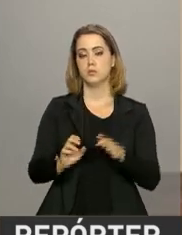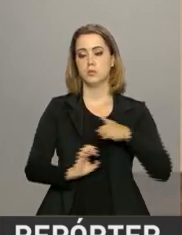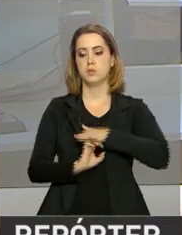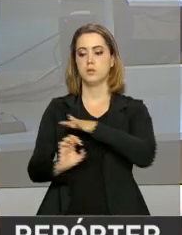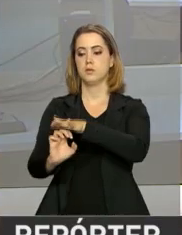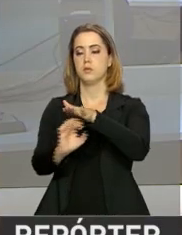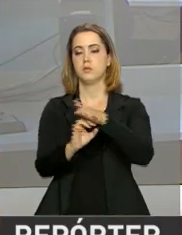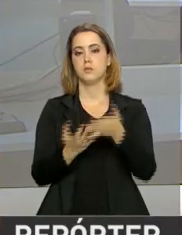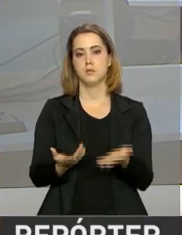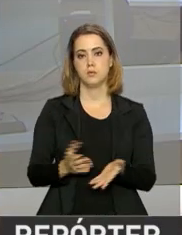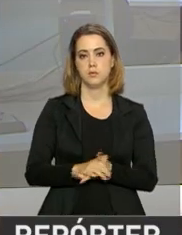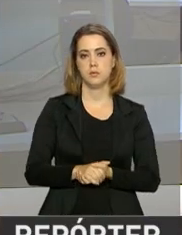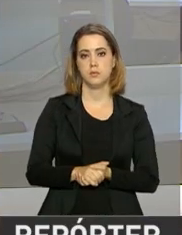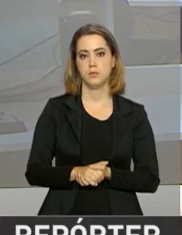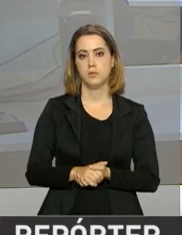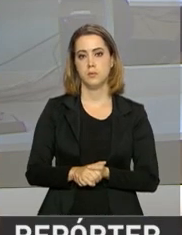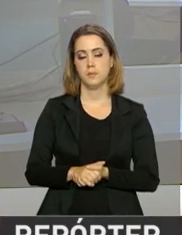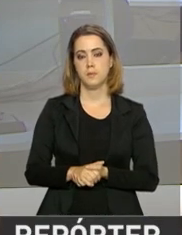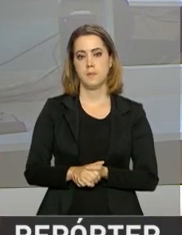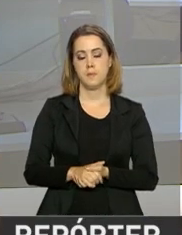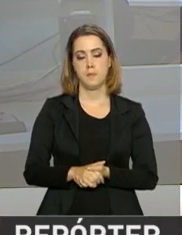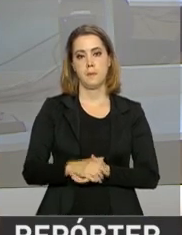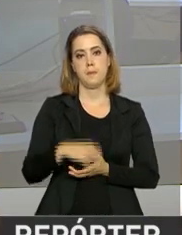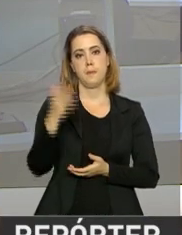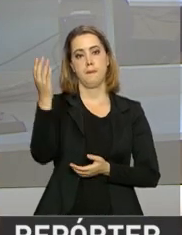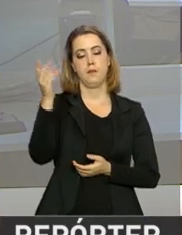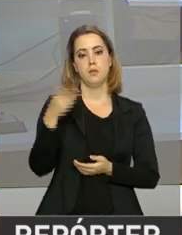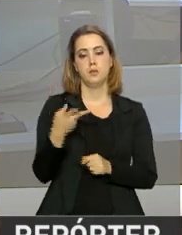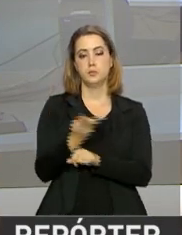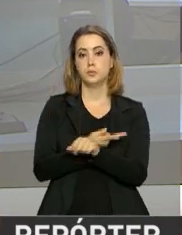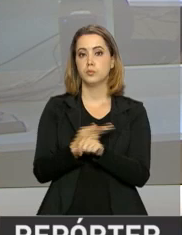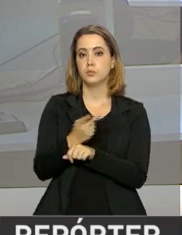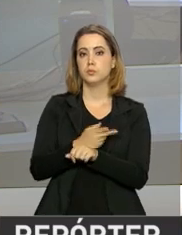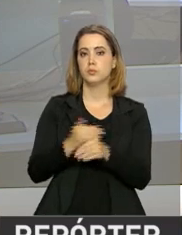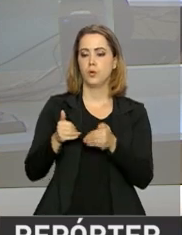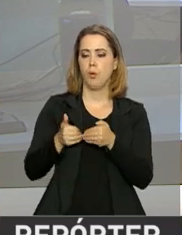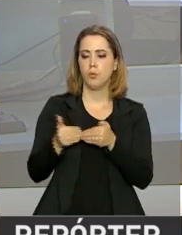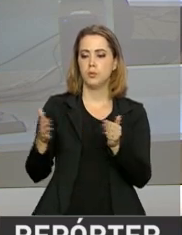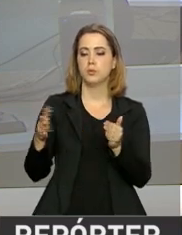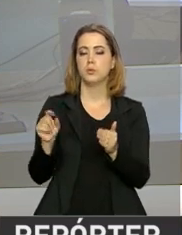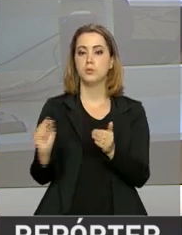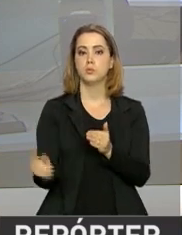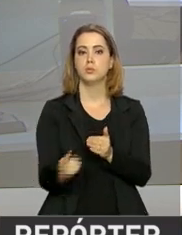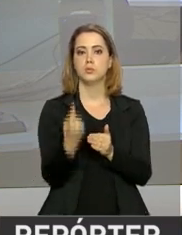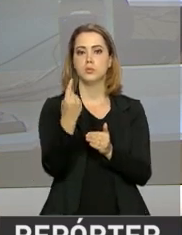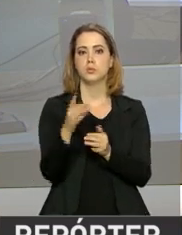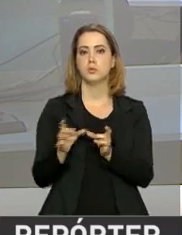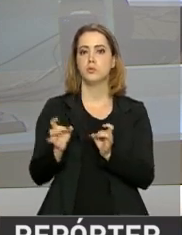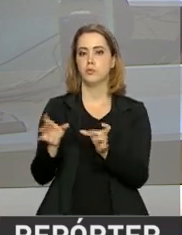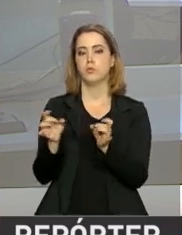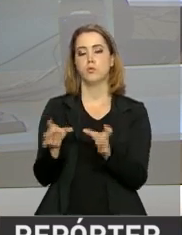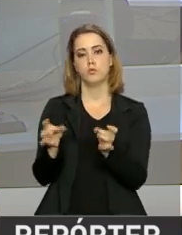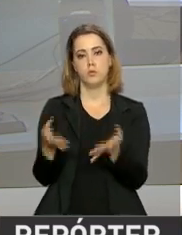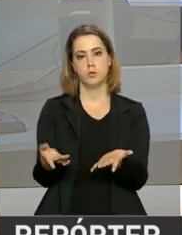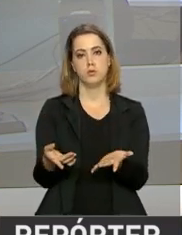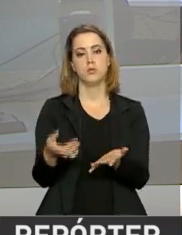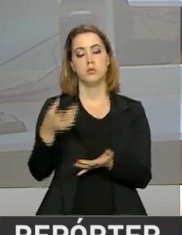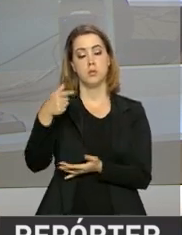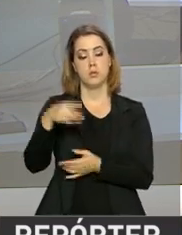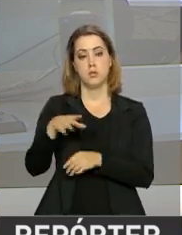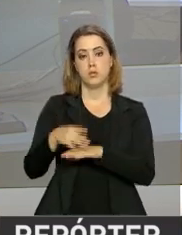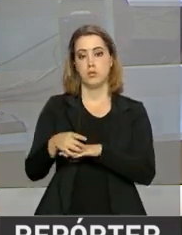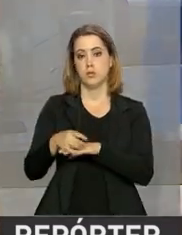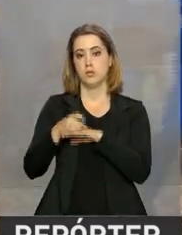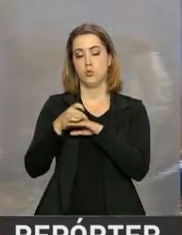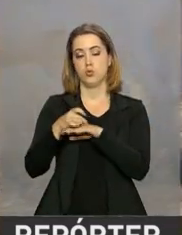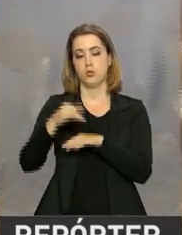investidores. E na busca da ampliação dos negócios com o mundo, o Brasil abriu mais um mercado para as exportações de bovinos. É a vez